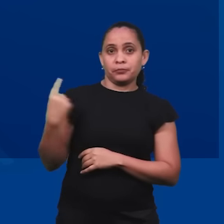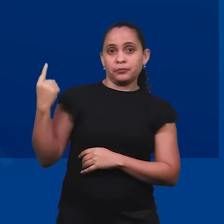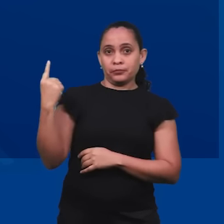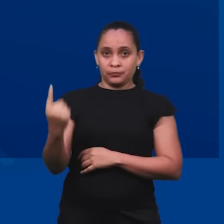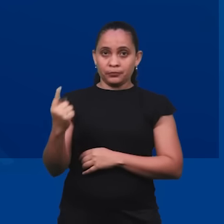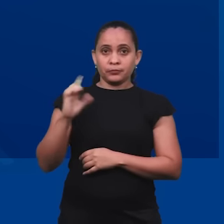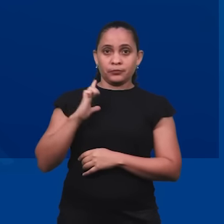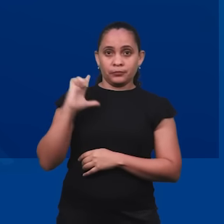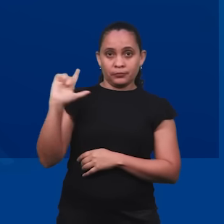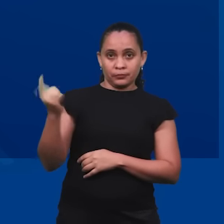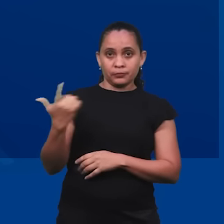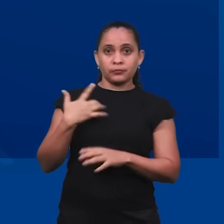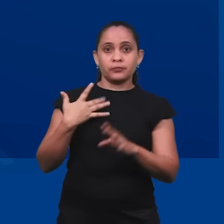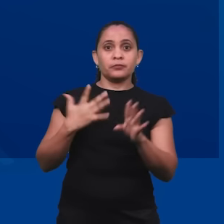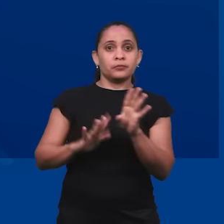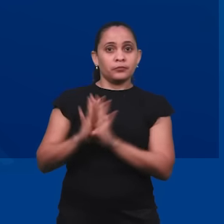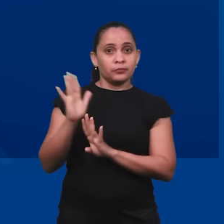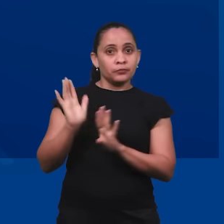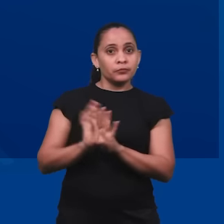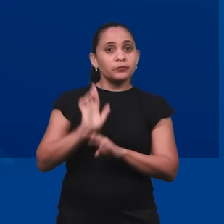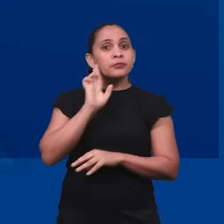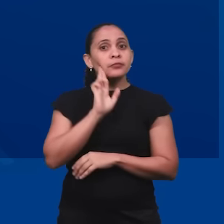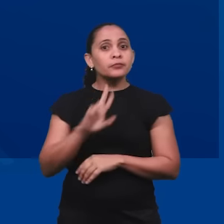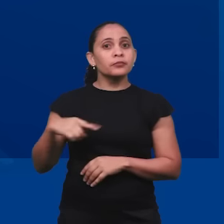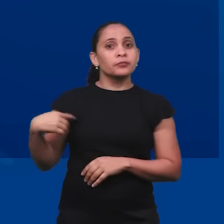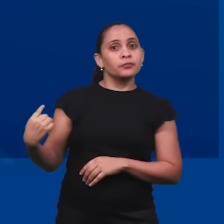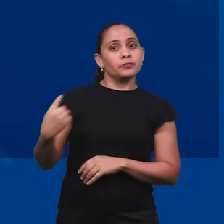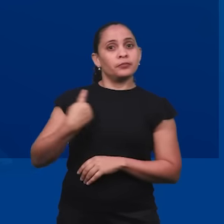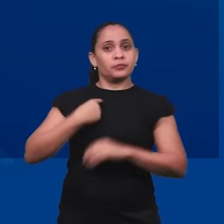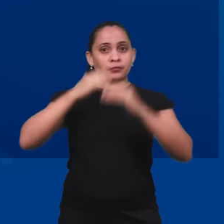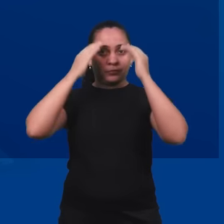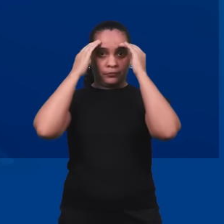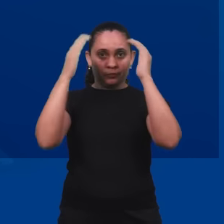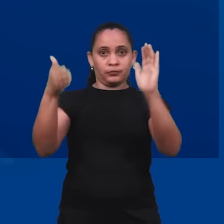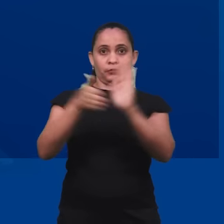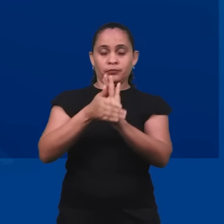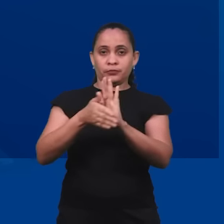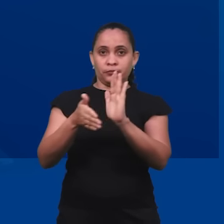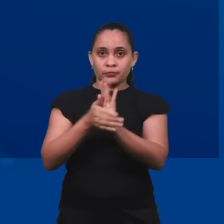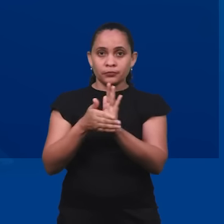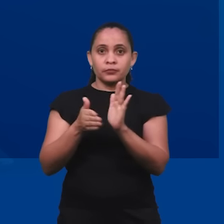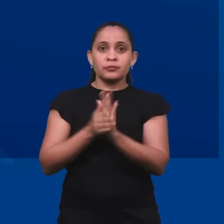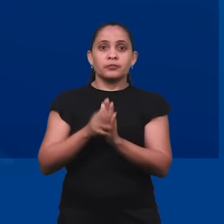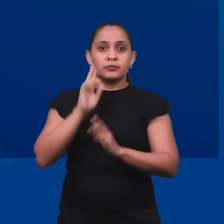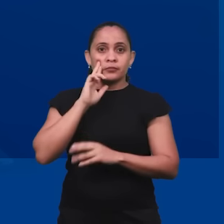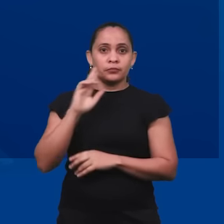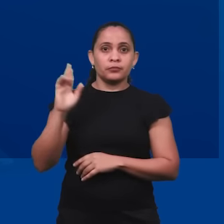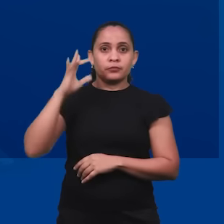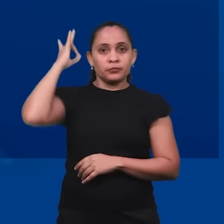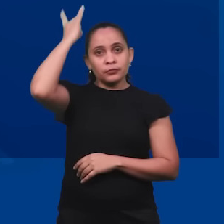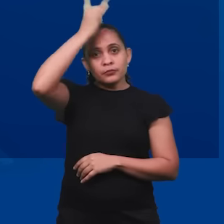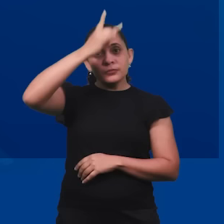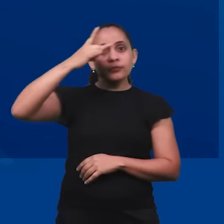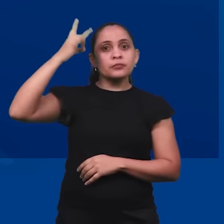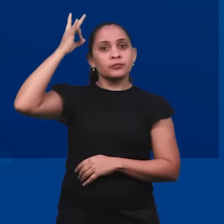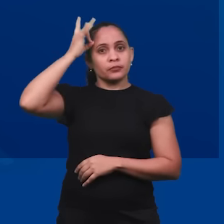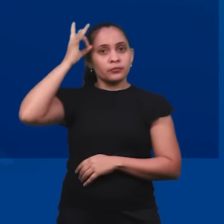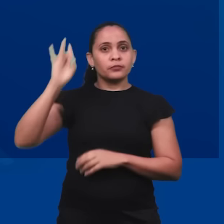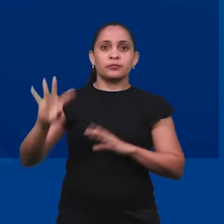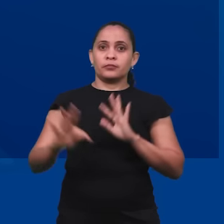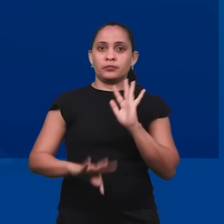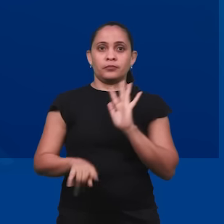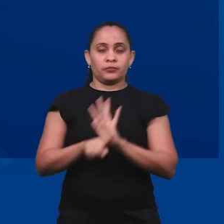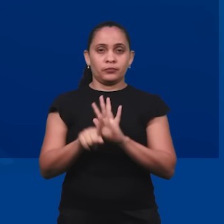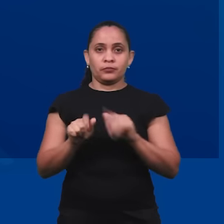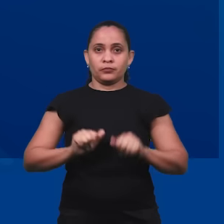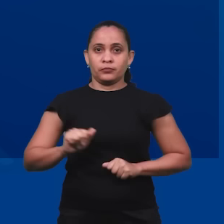las orientaciones del Señor y estar en obediencia por el proyecto determinado por el Espíritu Santo. En texto complementar